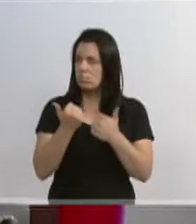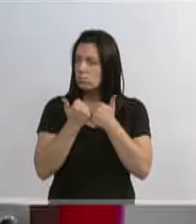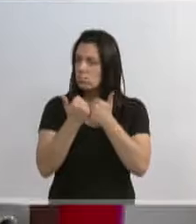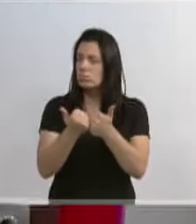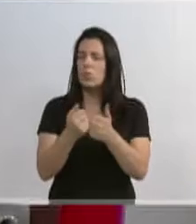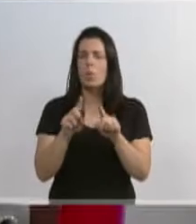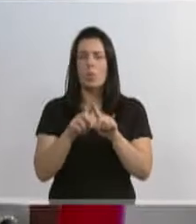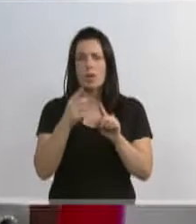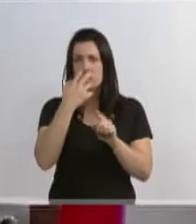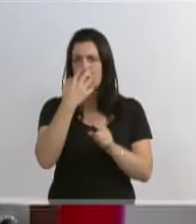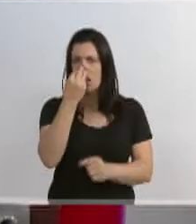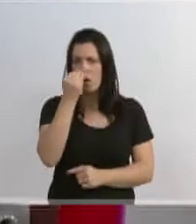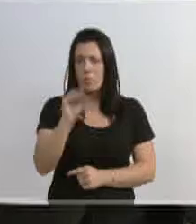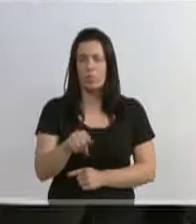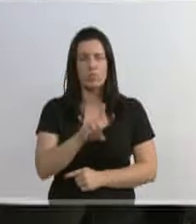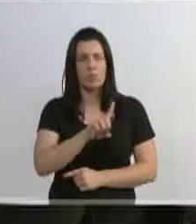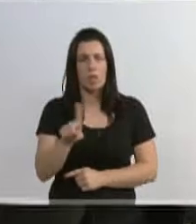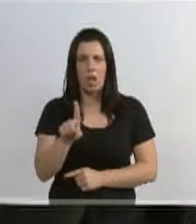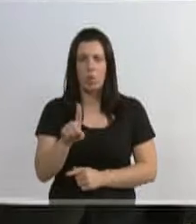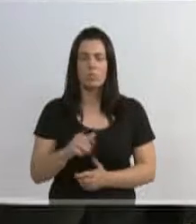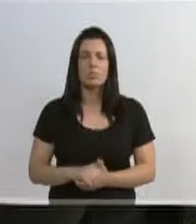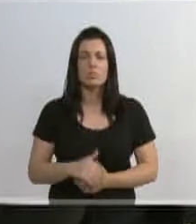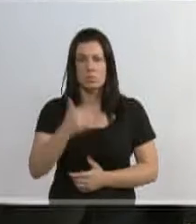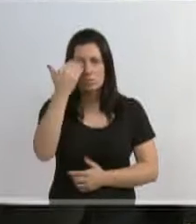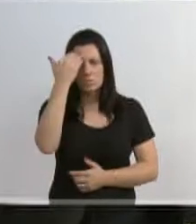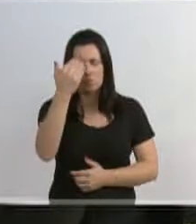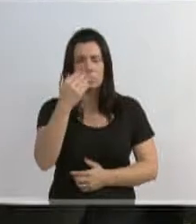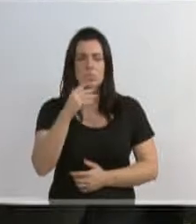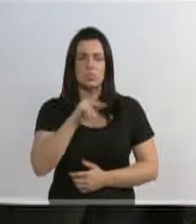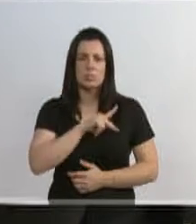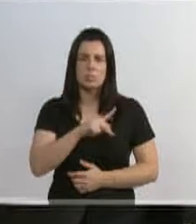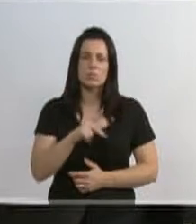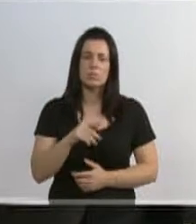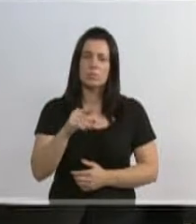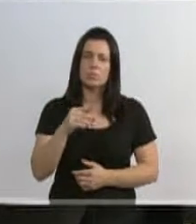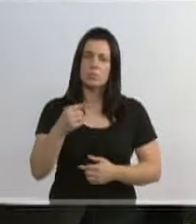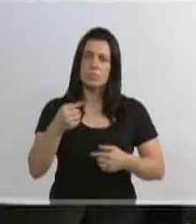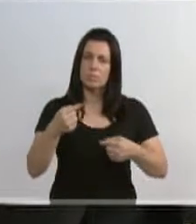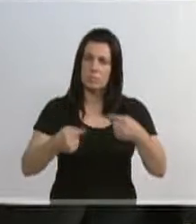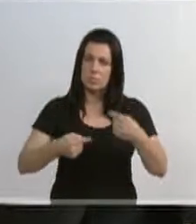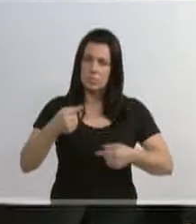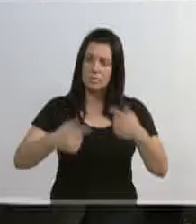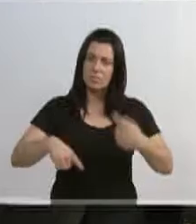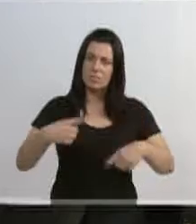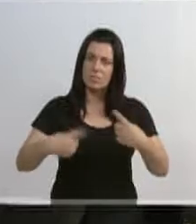Agora, de repúdio, não. Seria isso. Obrigado, presidente. Em discussão,